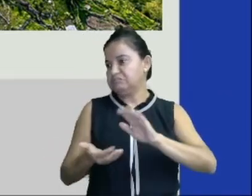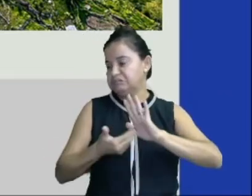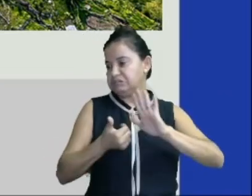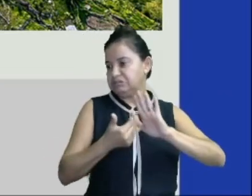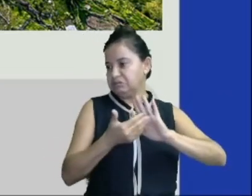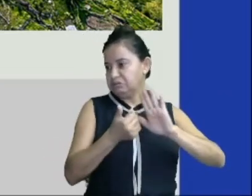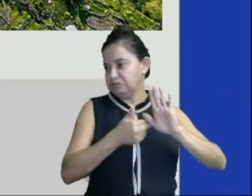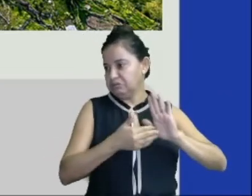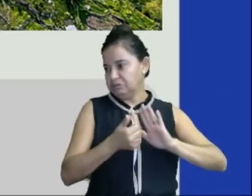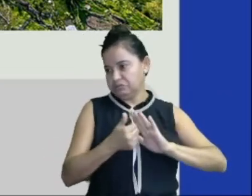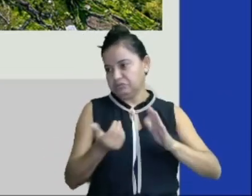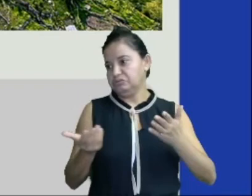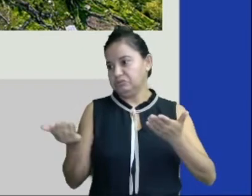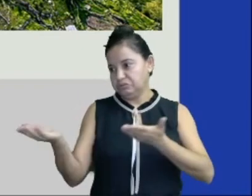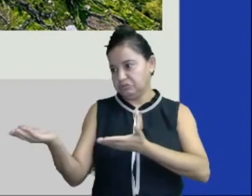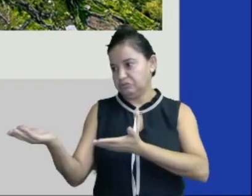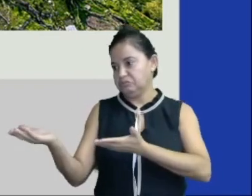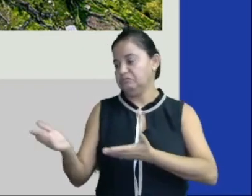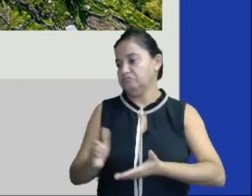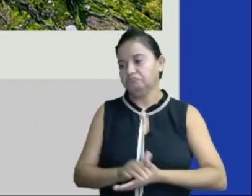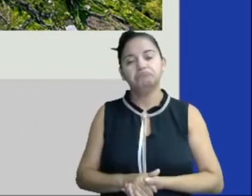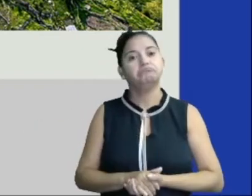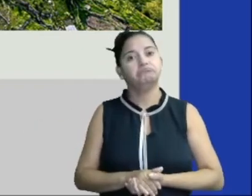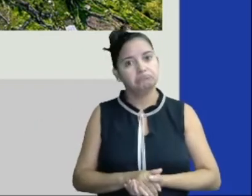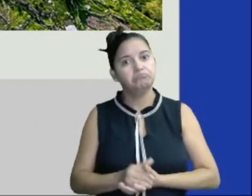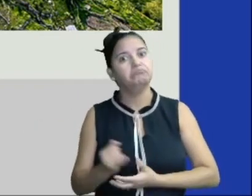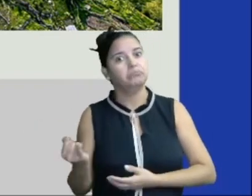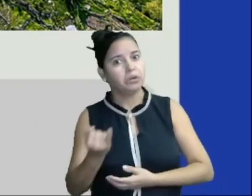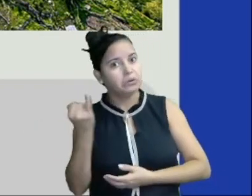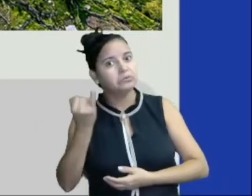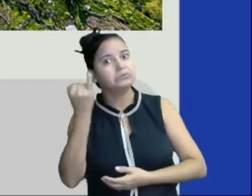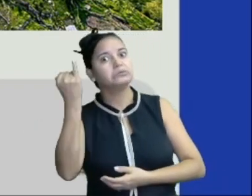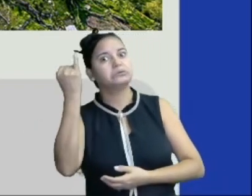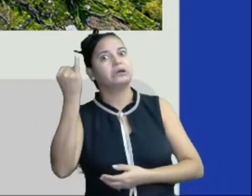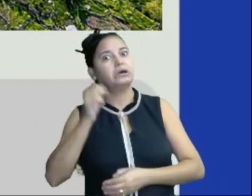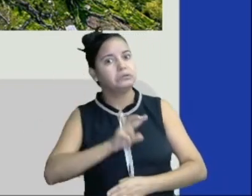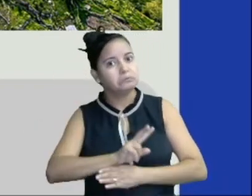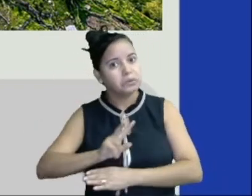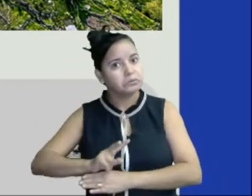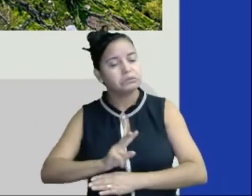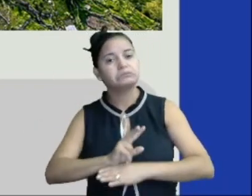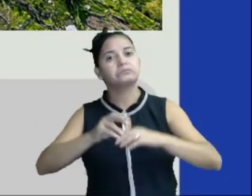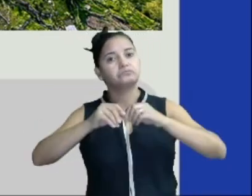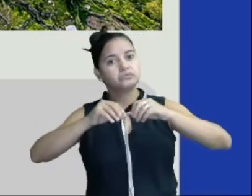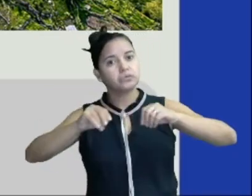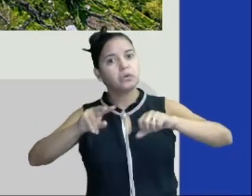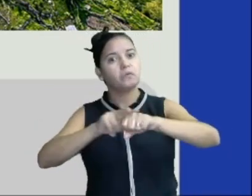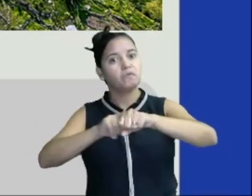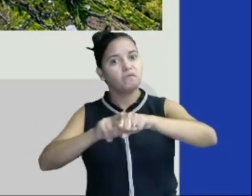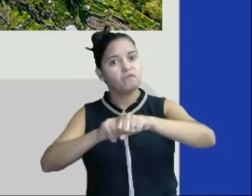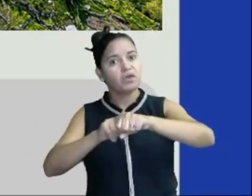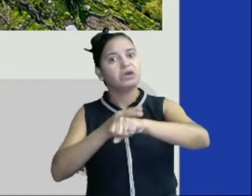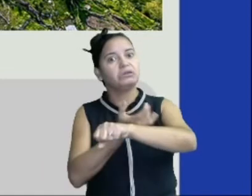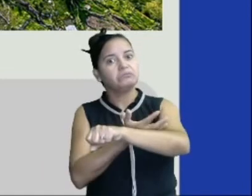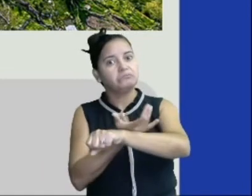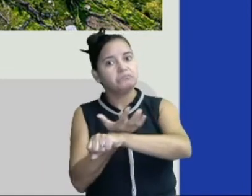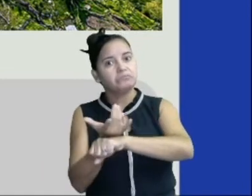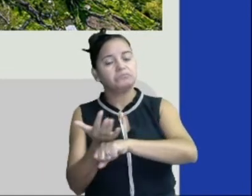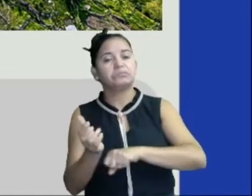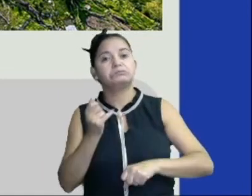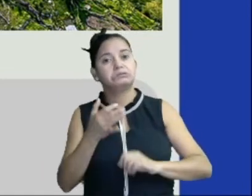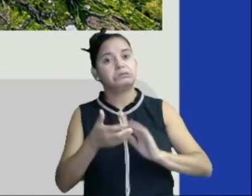percebam a importância das vegetações nesse processo de proteção dos solos, né? Ou seja, quando a gente retira